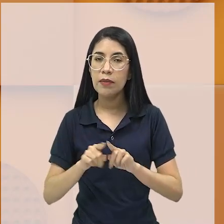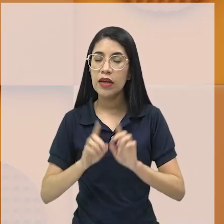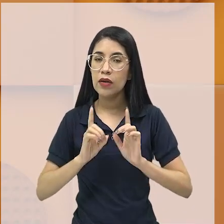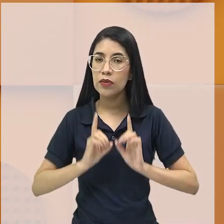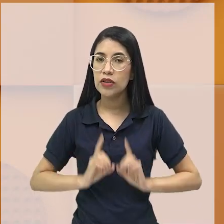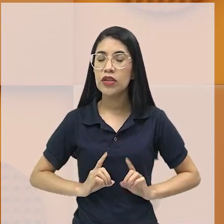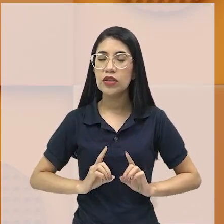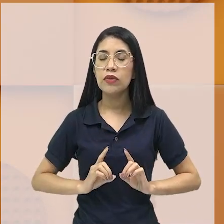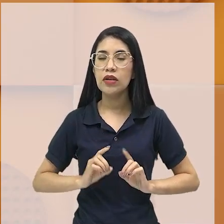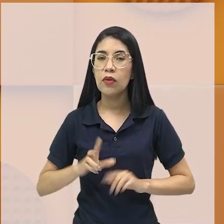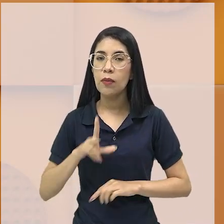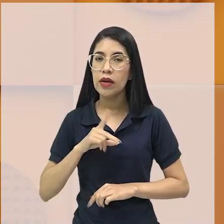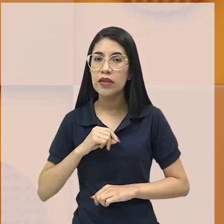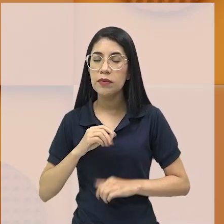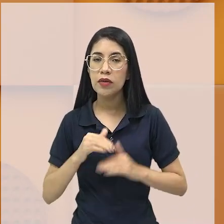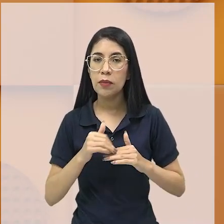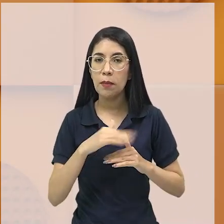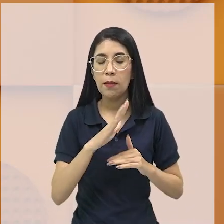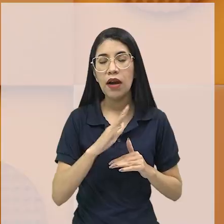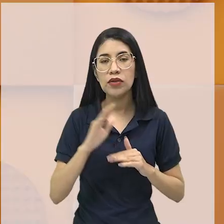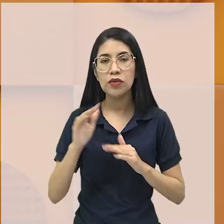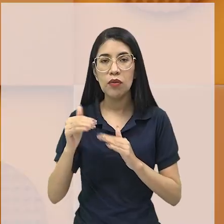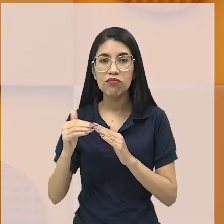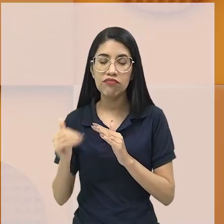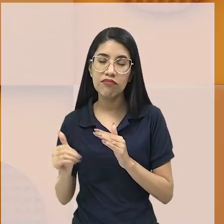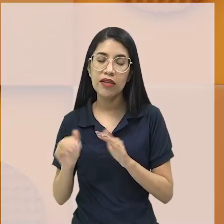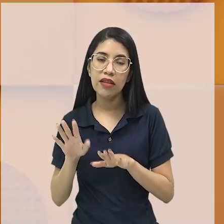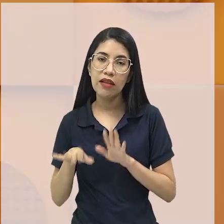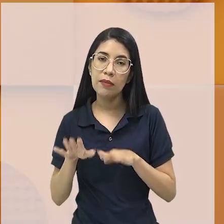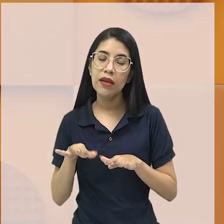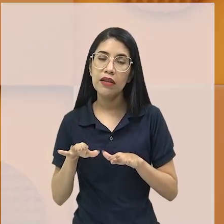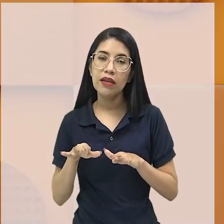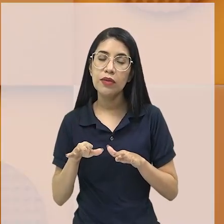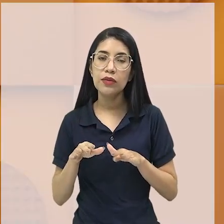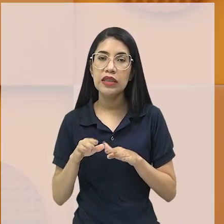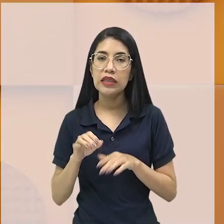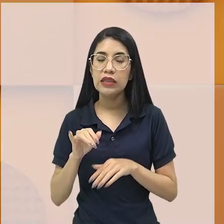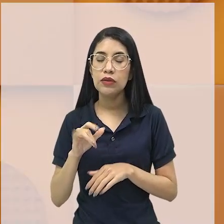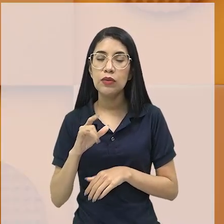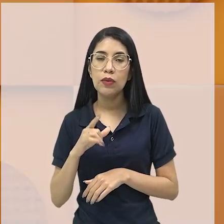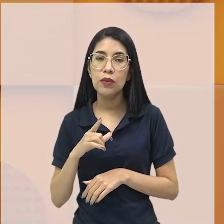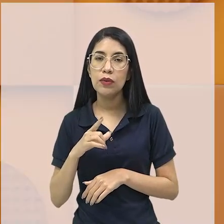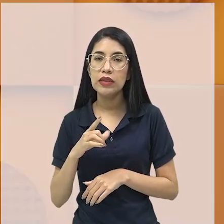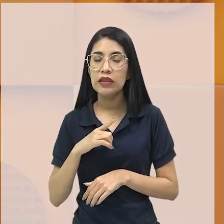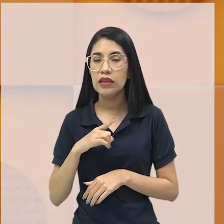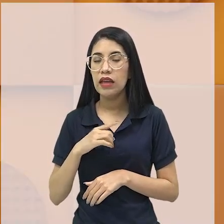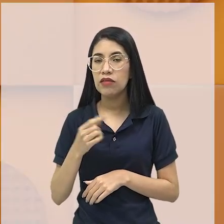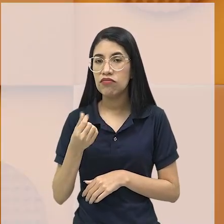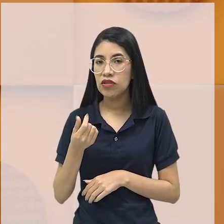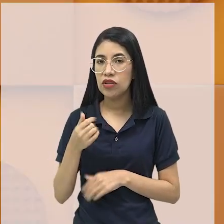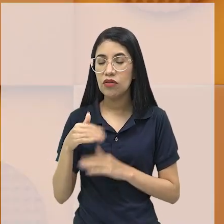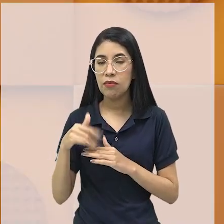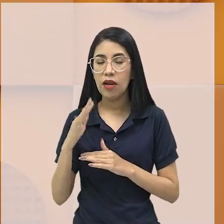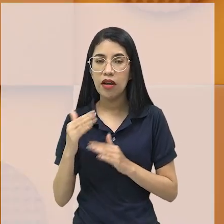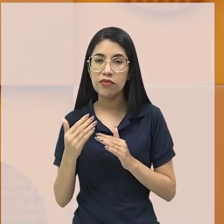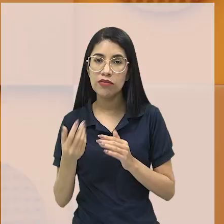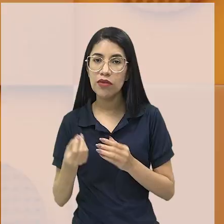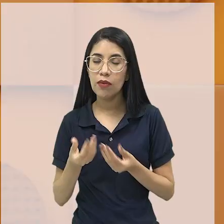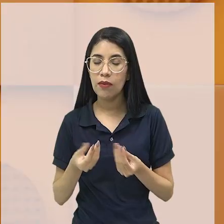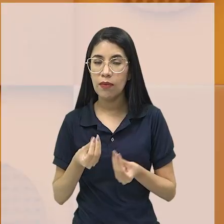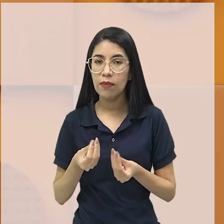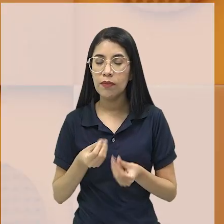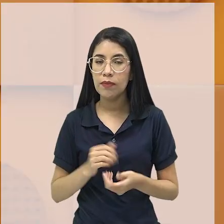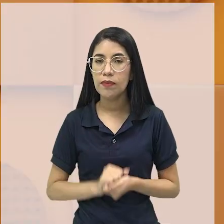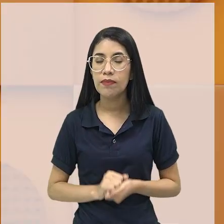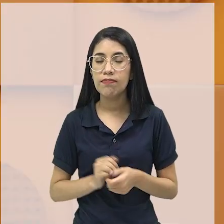de um merecimento maior ou não, dependendo do que eles detêm, né? Então, percebam